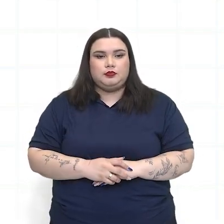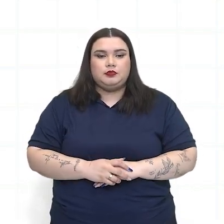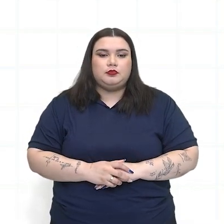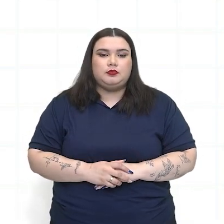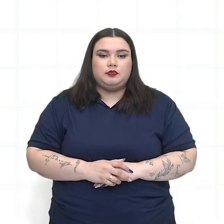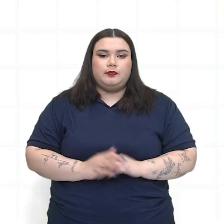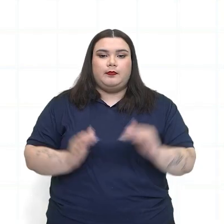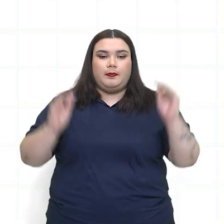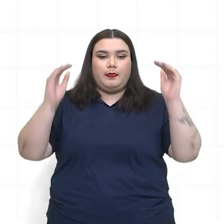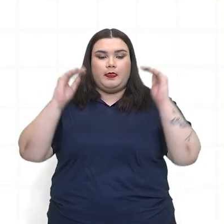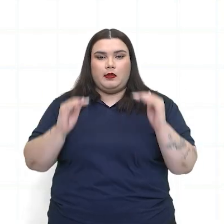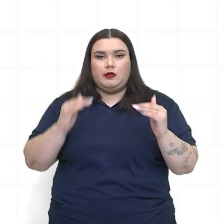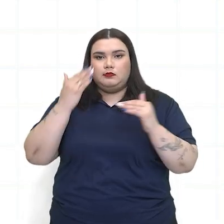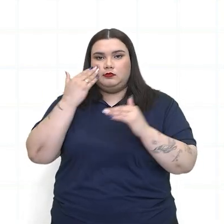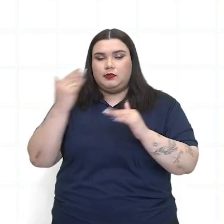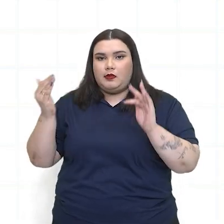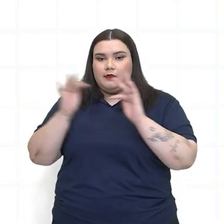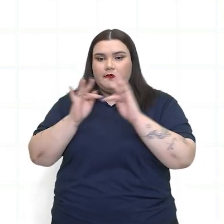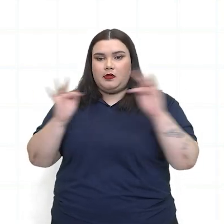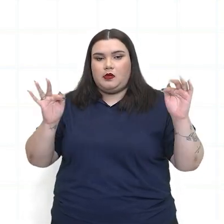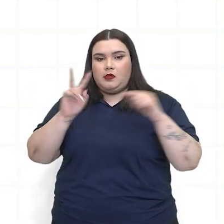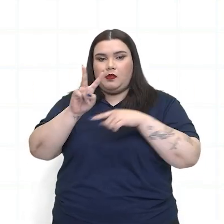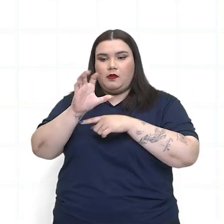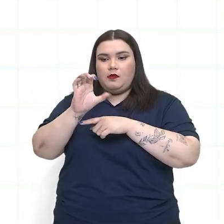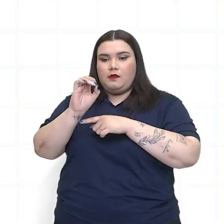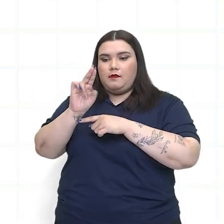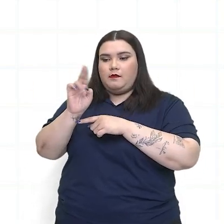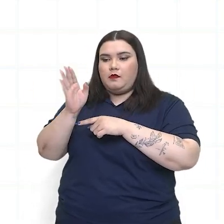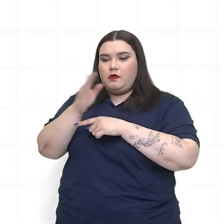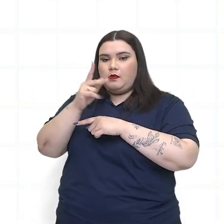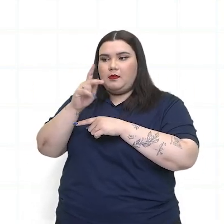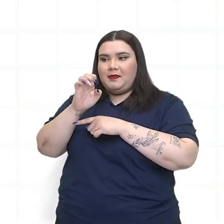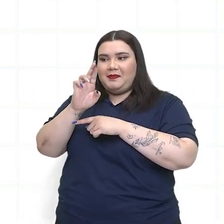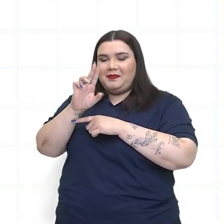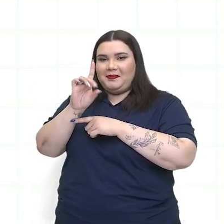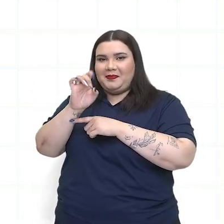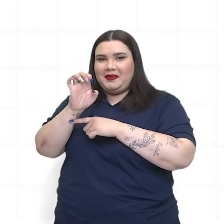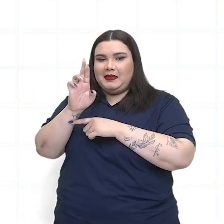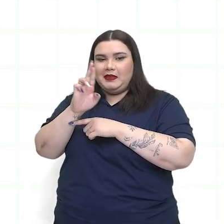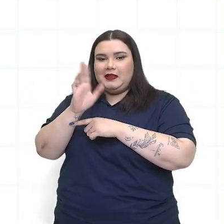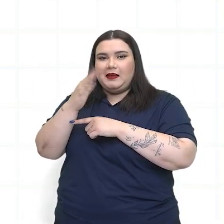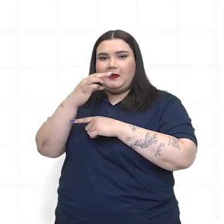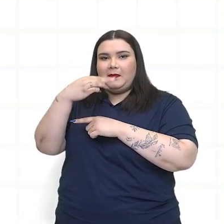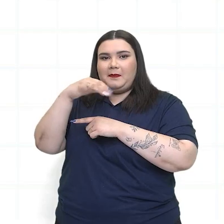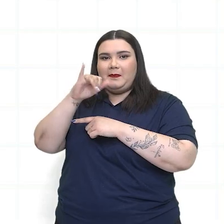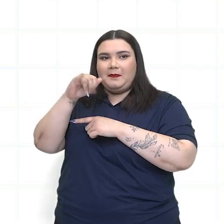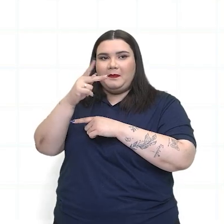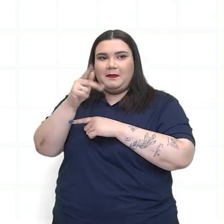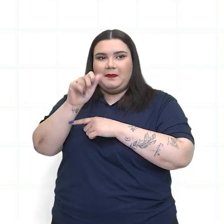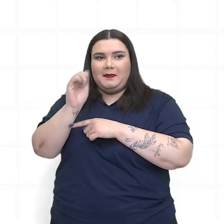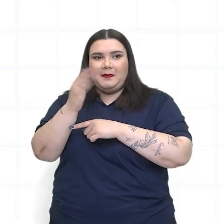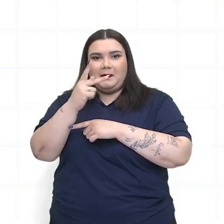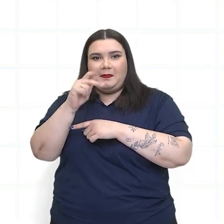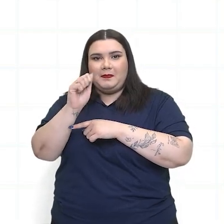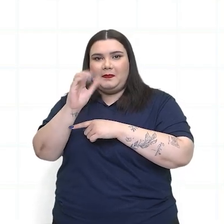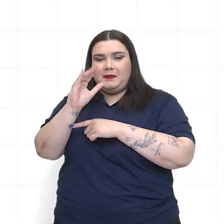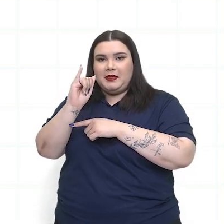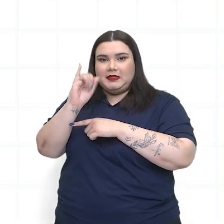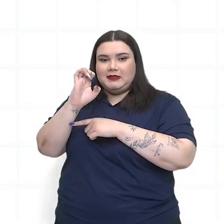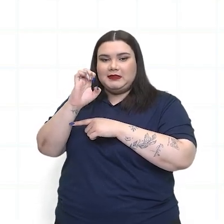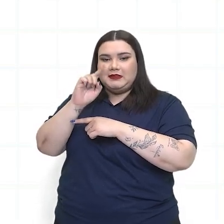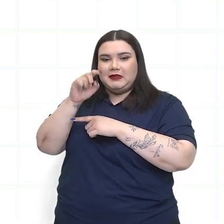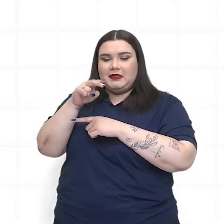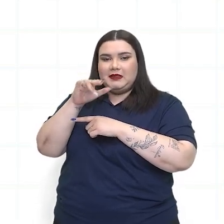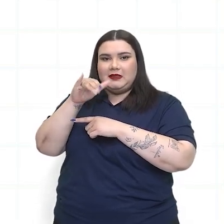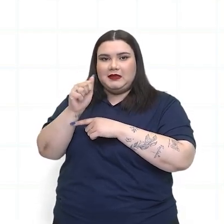tempo. Vou perder minha paciência já, já, certo? Olha aqui, repetido, vírgula. Então, esse aqui é muito